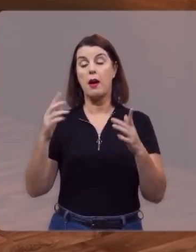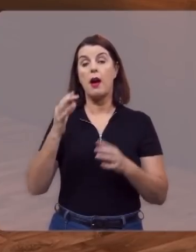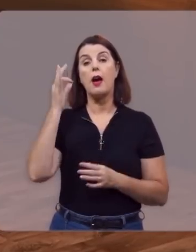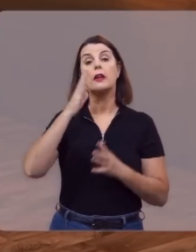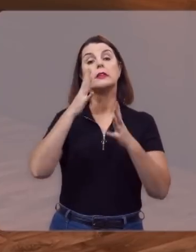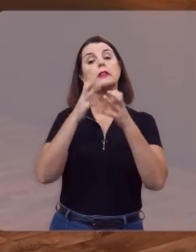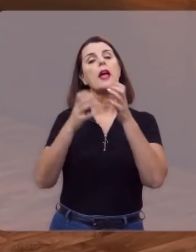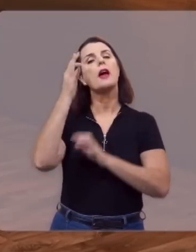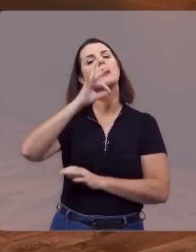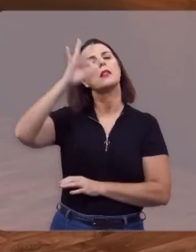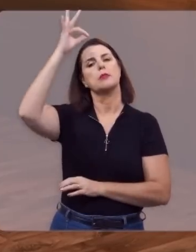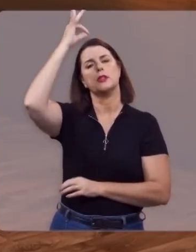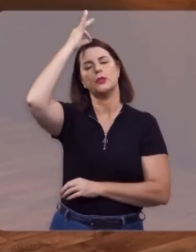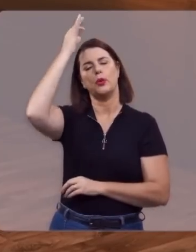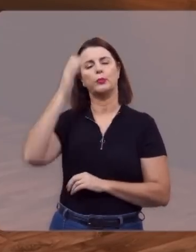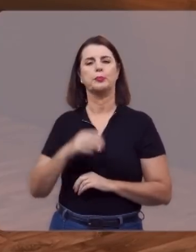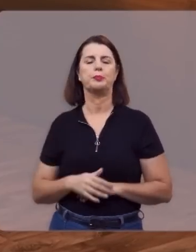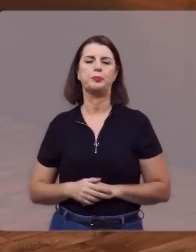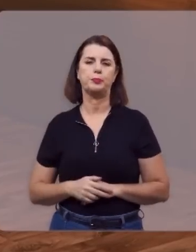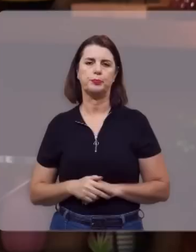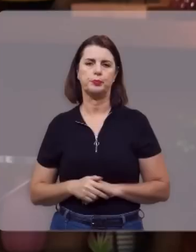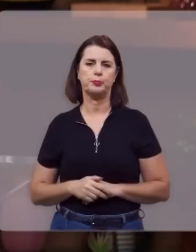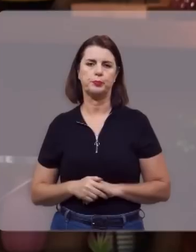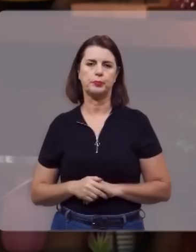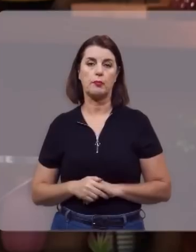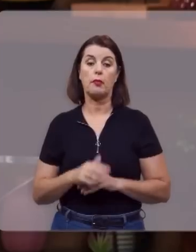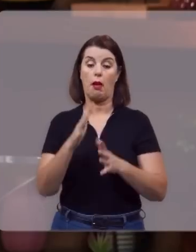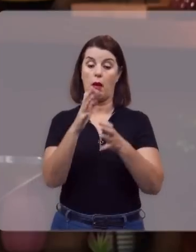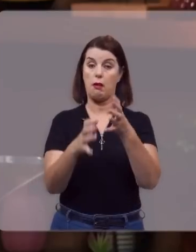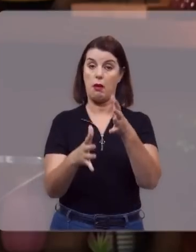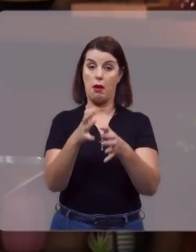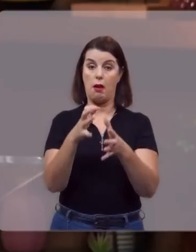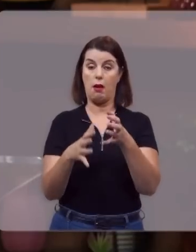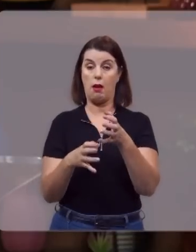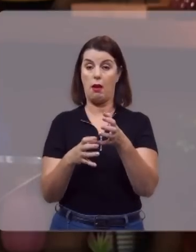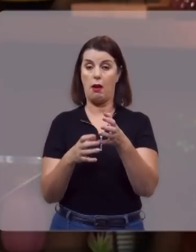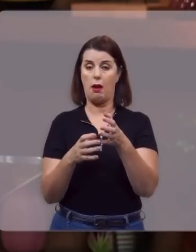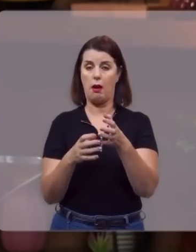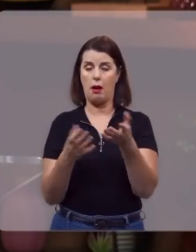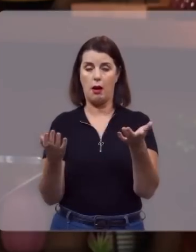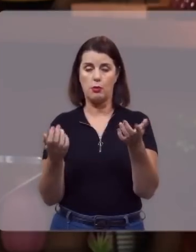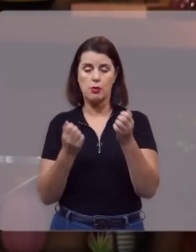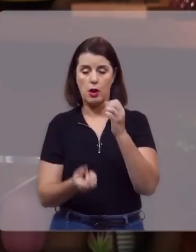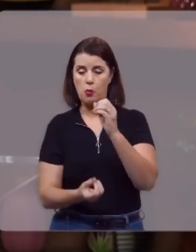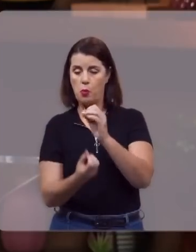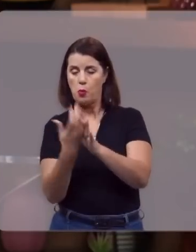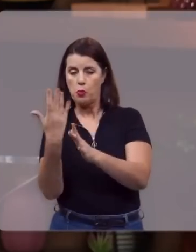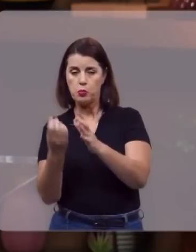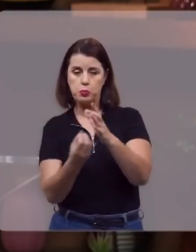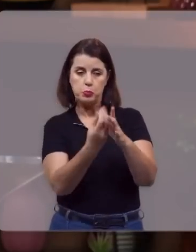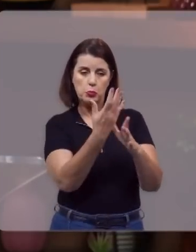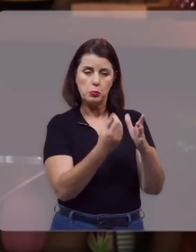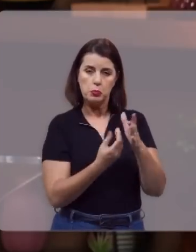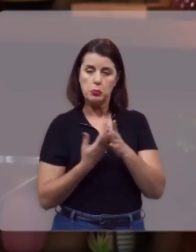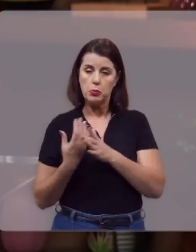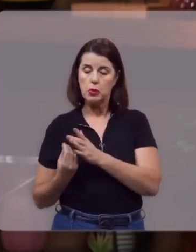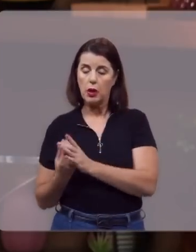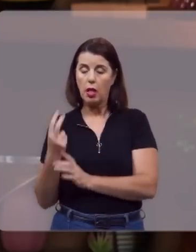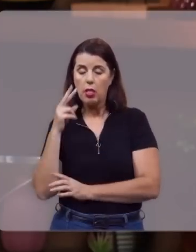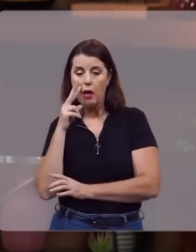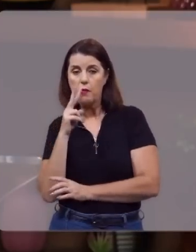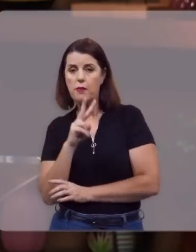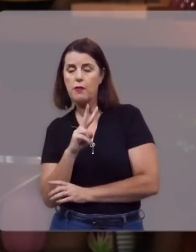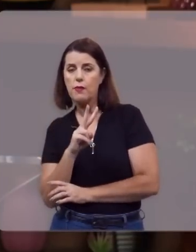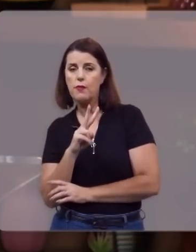guerra espiritual. As guerras e rumores de guerras que